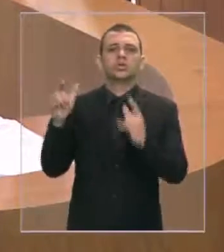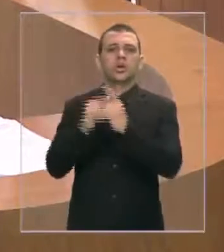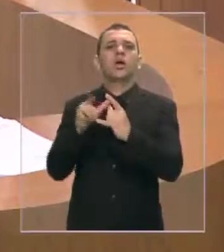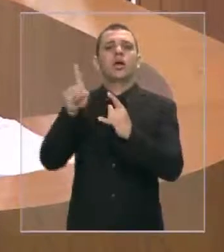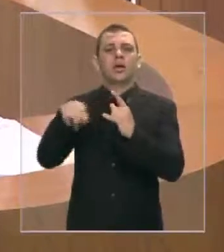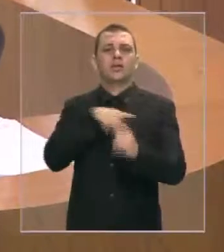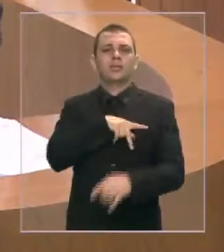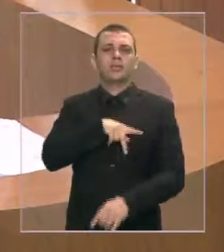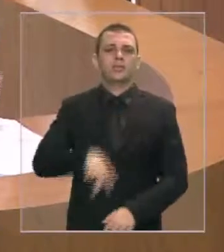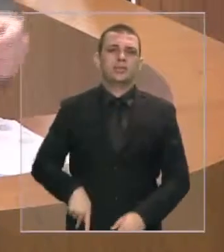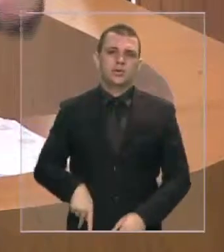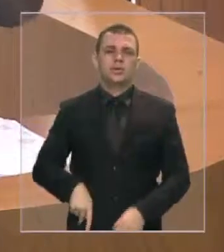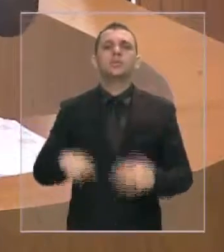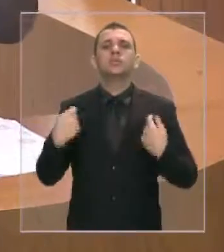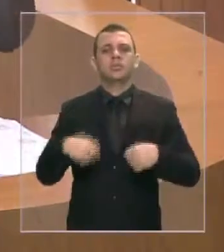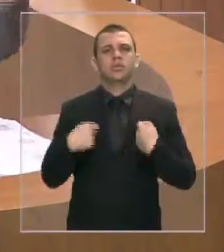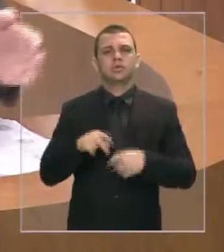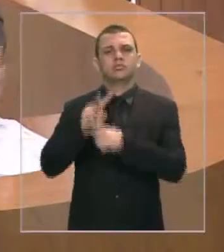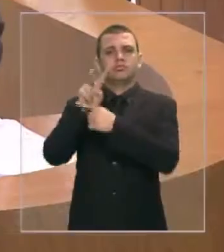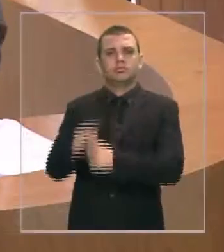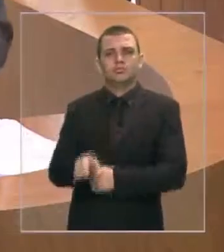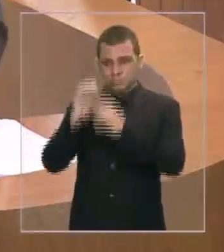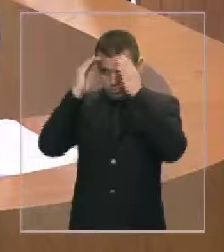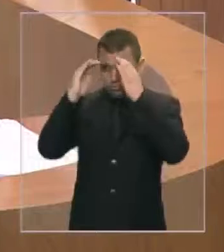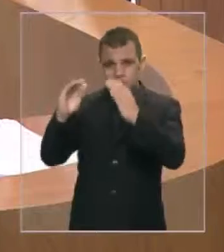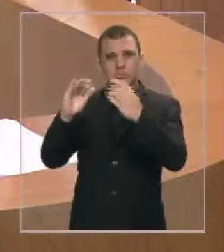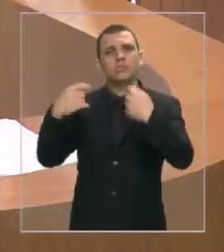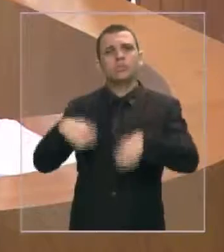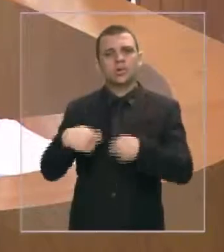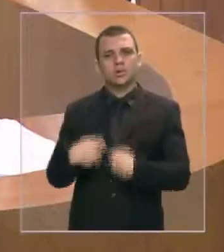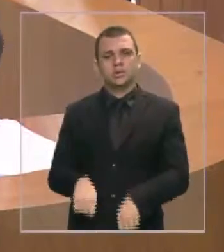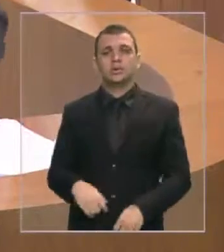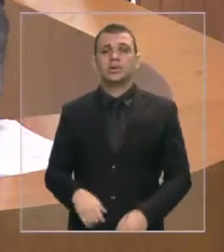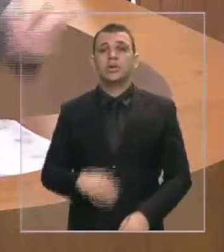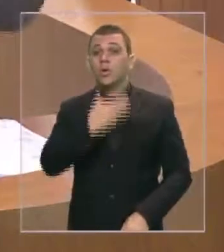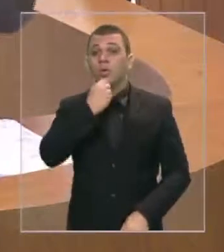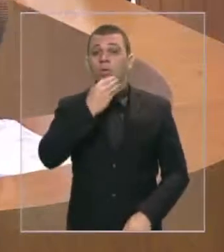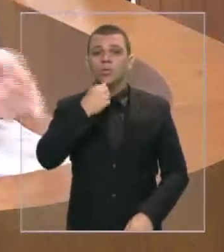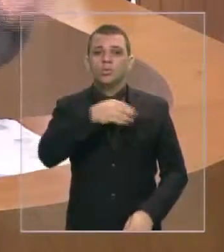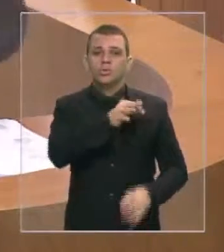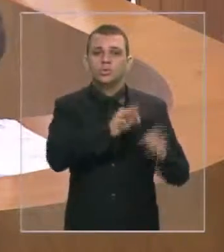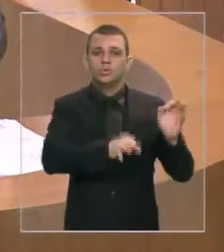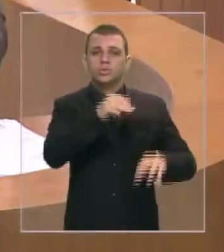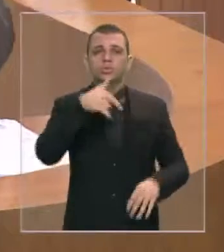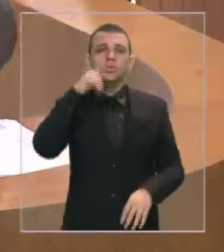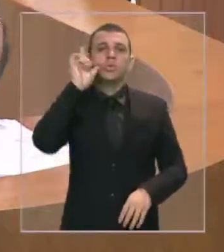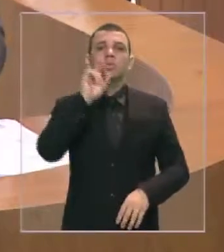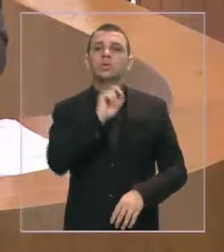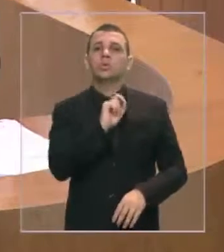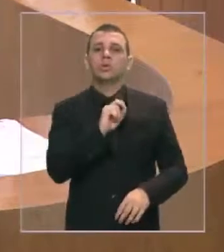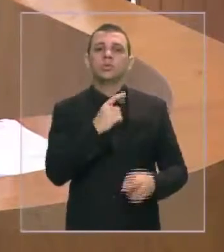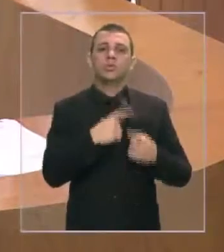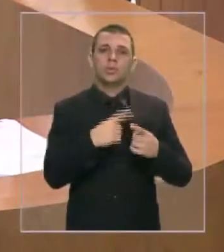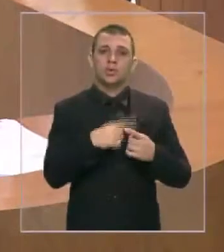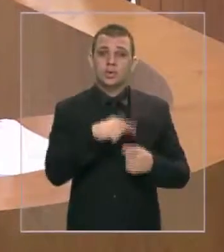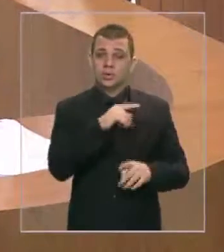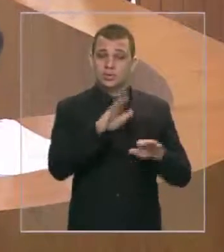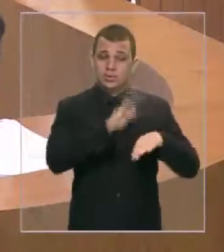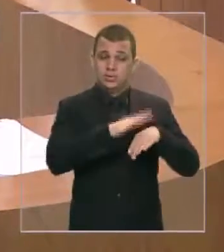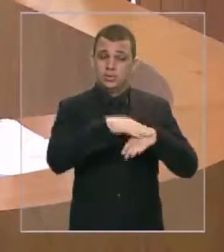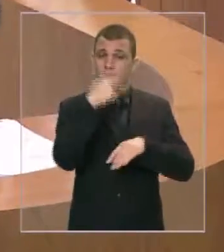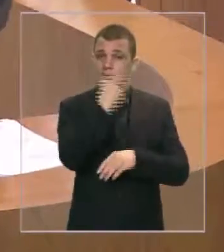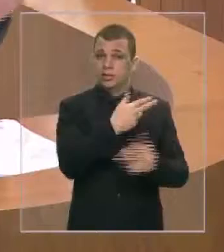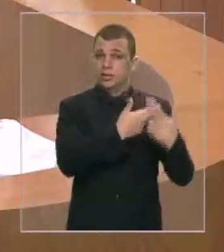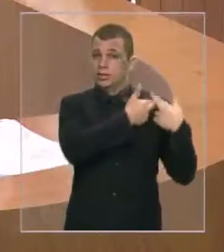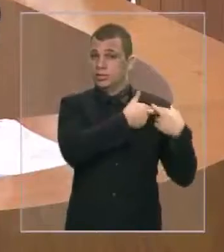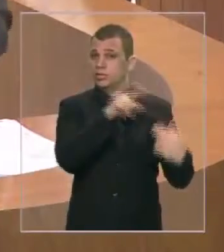ser preservada, é preciso ser respeitada. E o que o juiz fez ontem, já não sendo mais o caso competência dele,